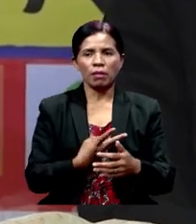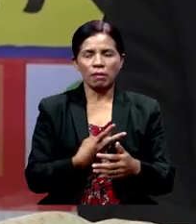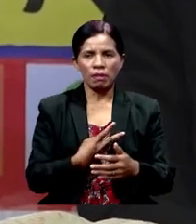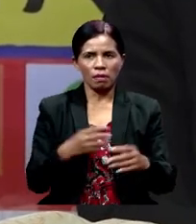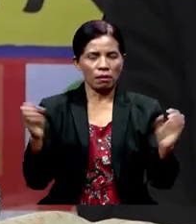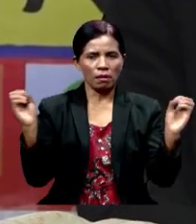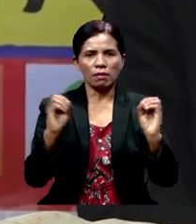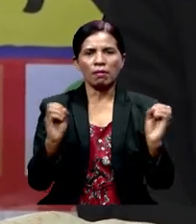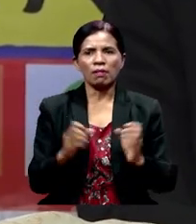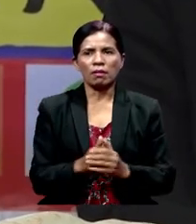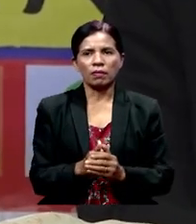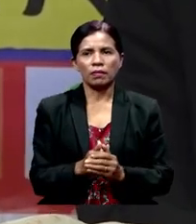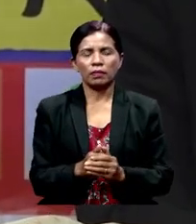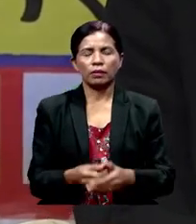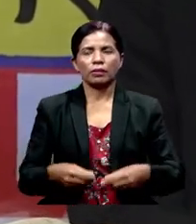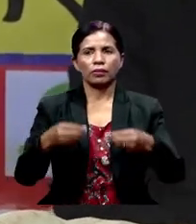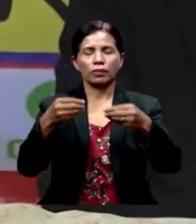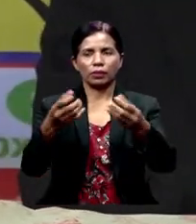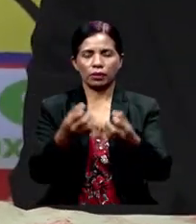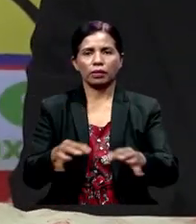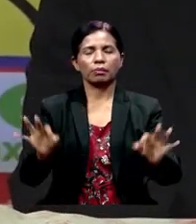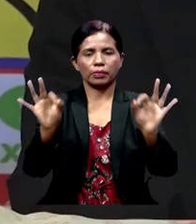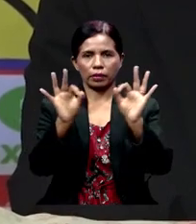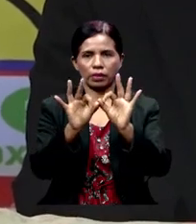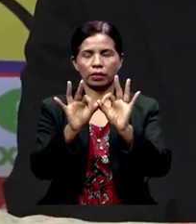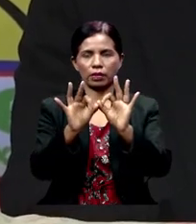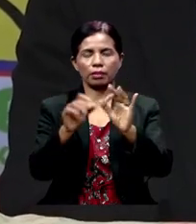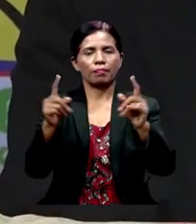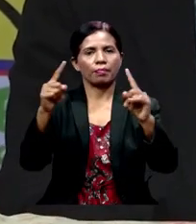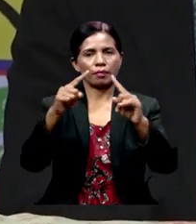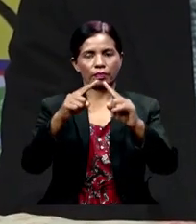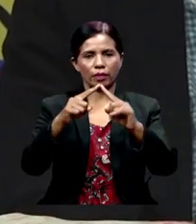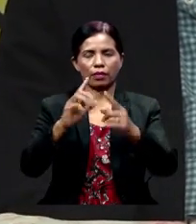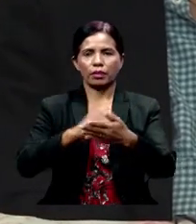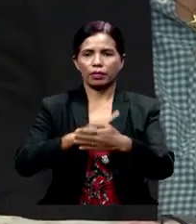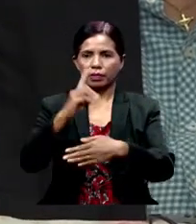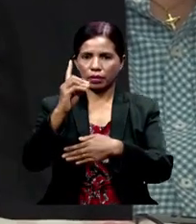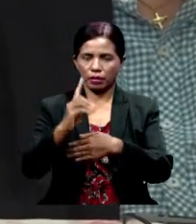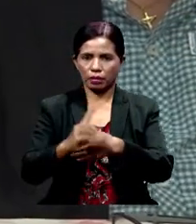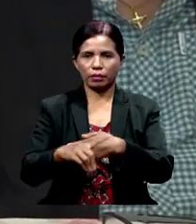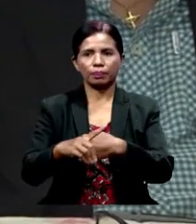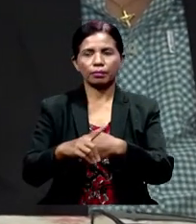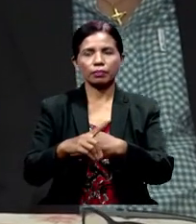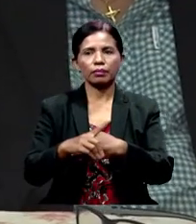ladu fo importância ba iha desenvolvimento